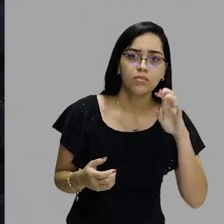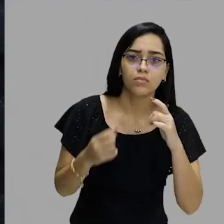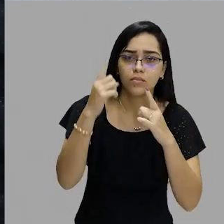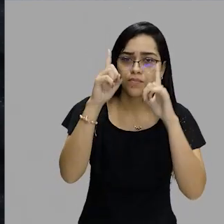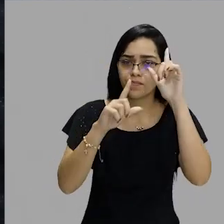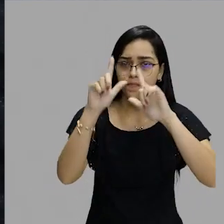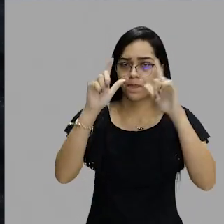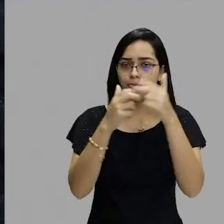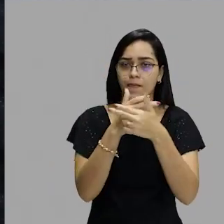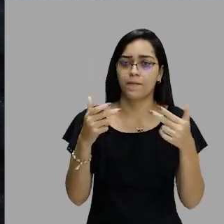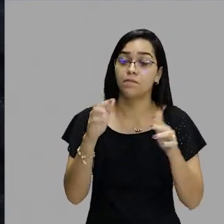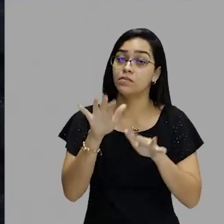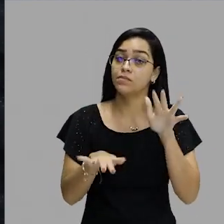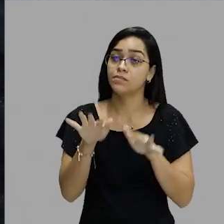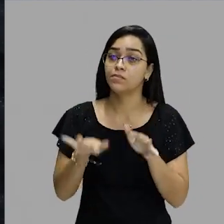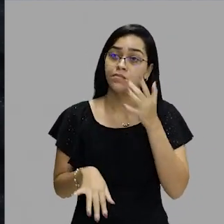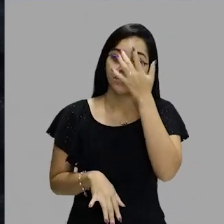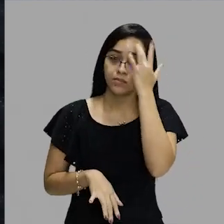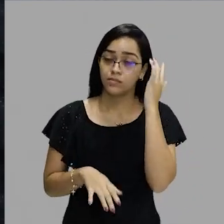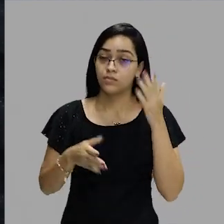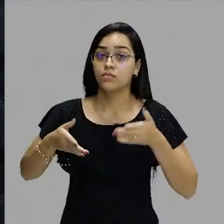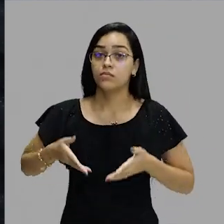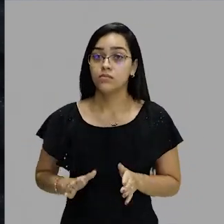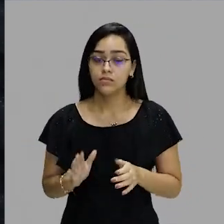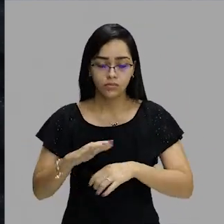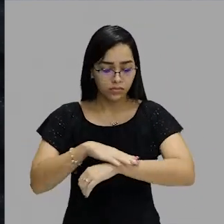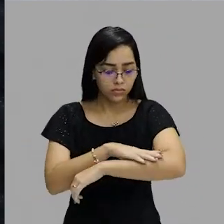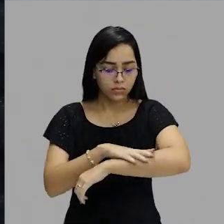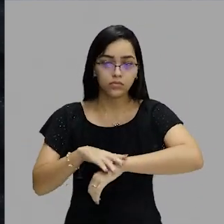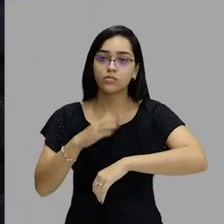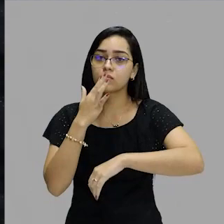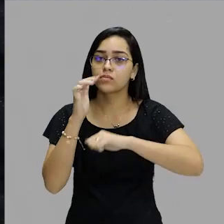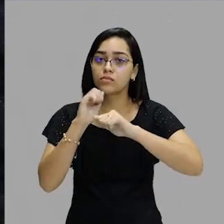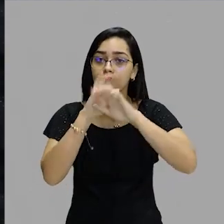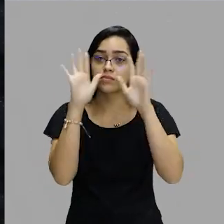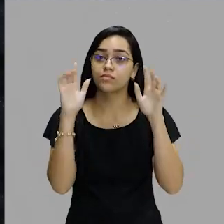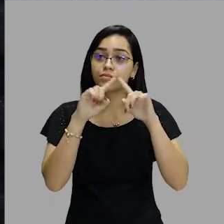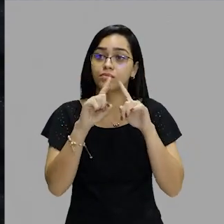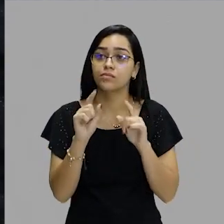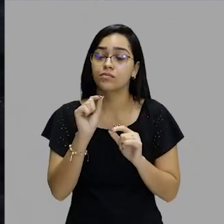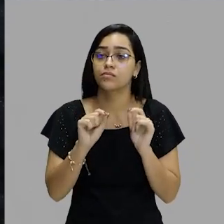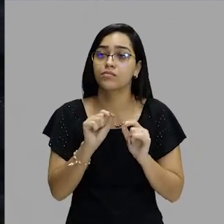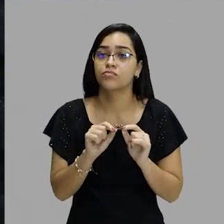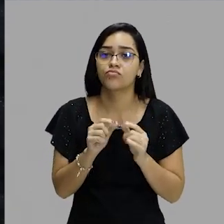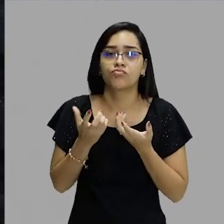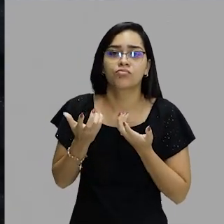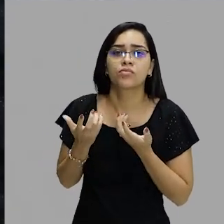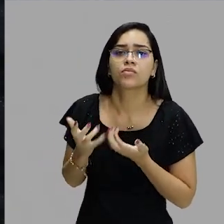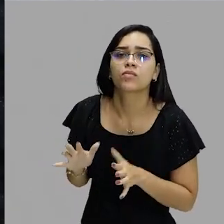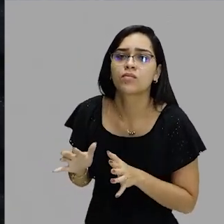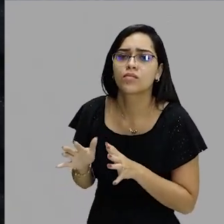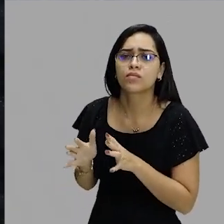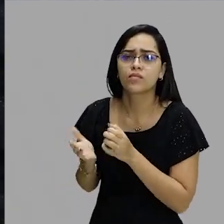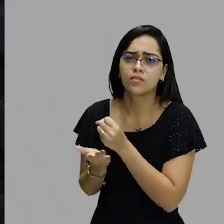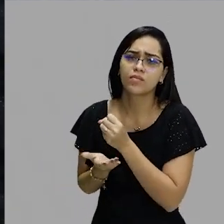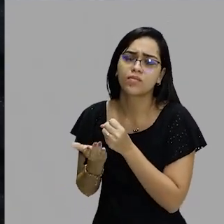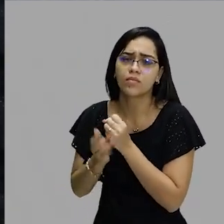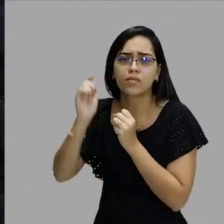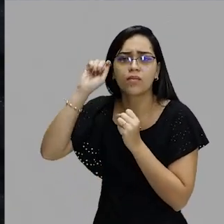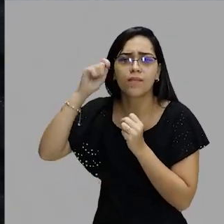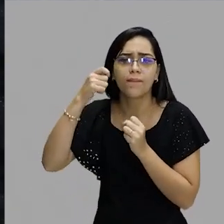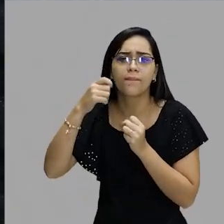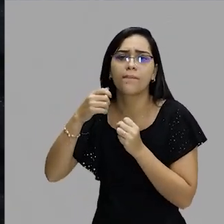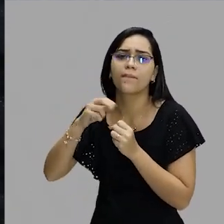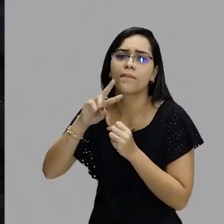mídias, né? Às vezes a pessoa nasce um pouquinho mais clara, mas nega as suas raízes, né? Vai